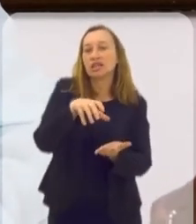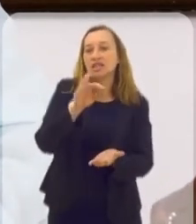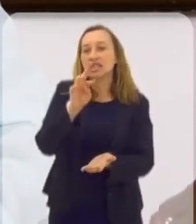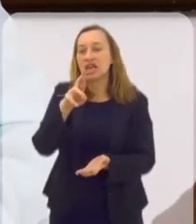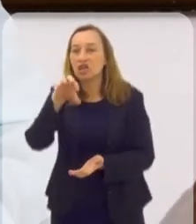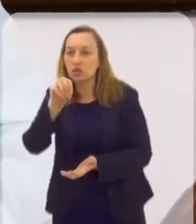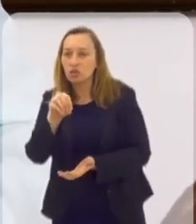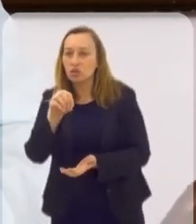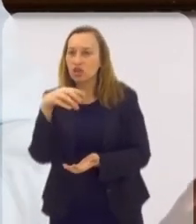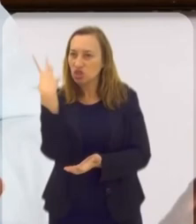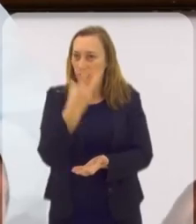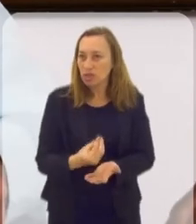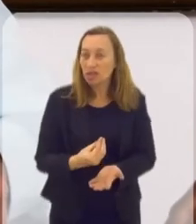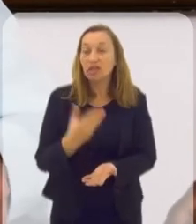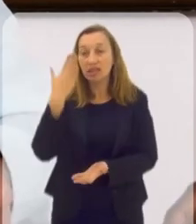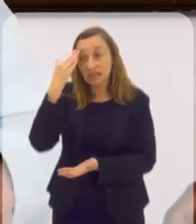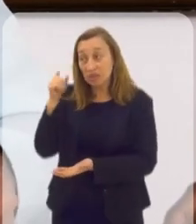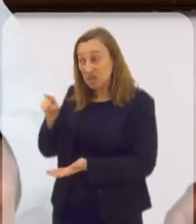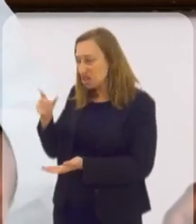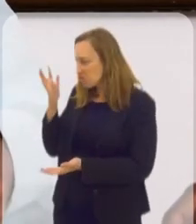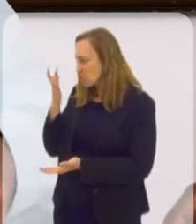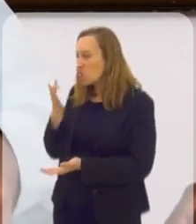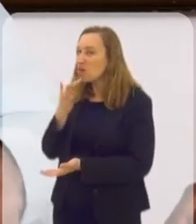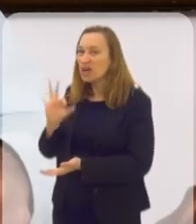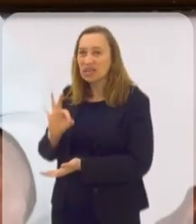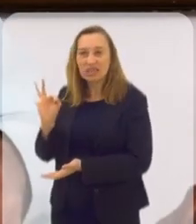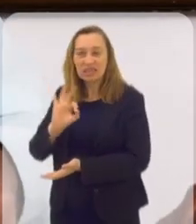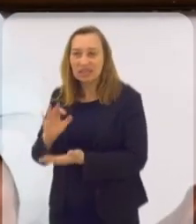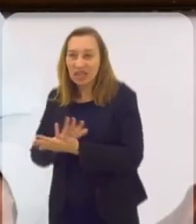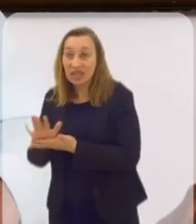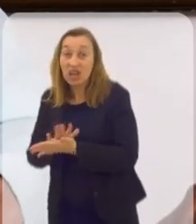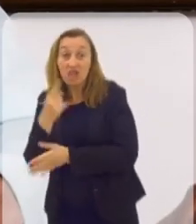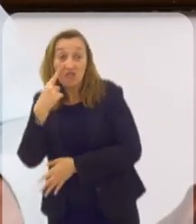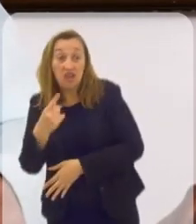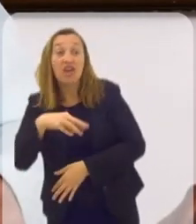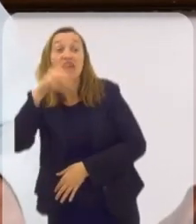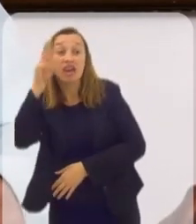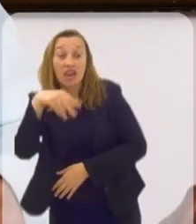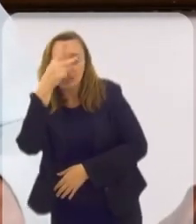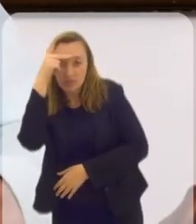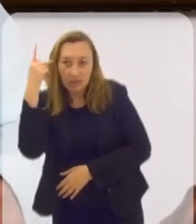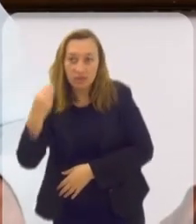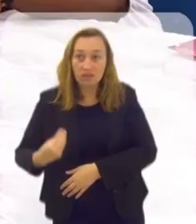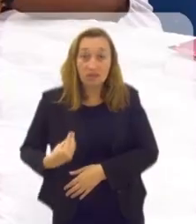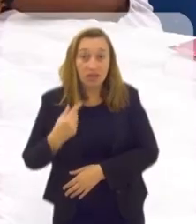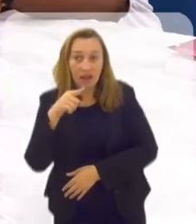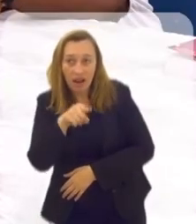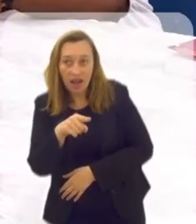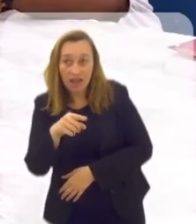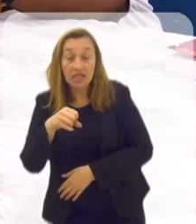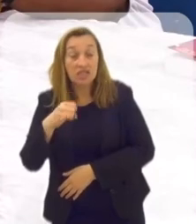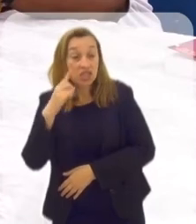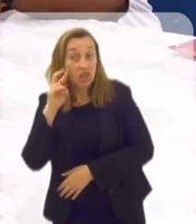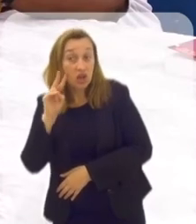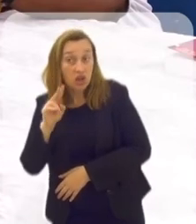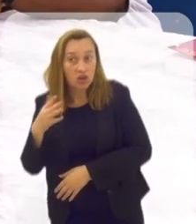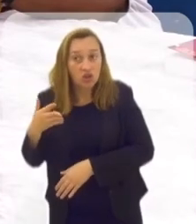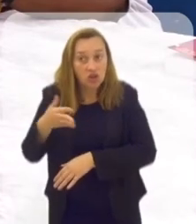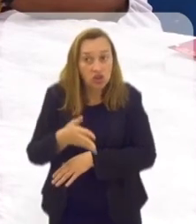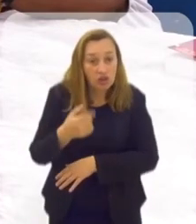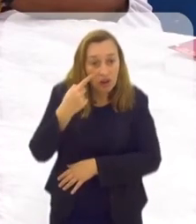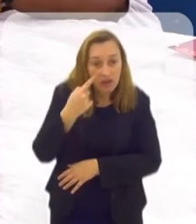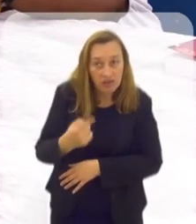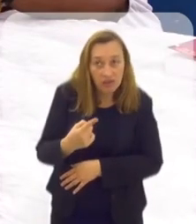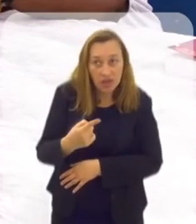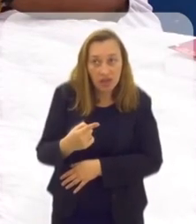centro espírita, já que já sabe que ele é adeso, veja quem são as pessoas que estão lá. Correto. Se eu chego lá e